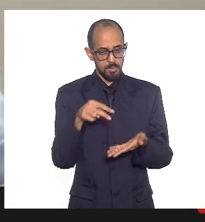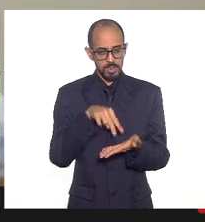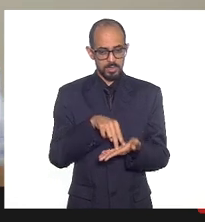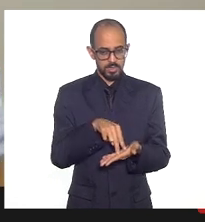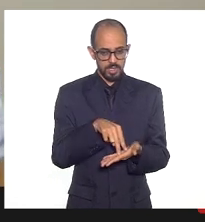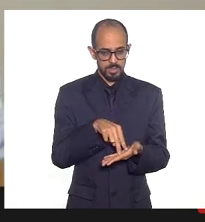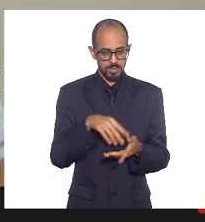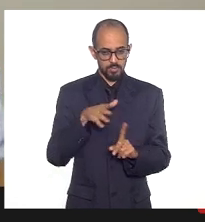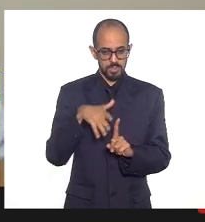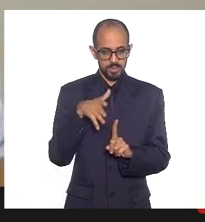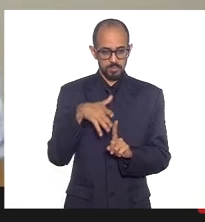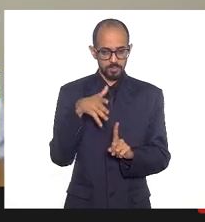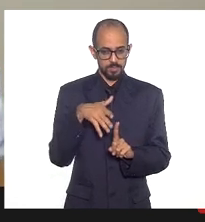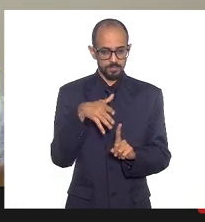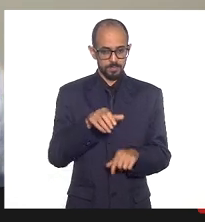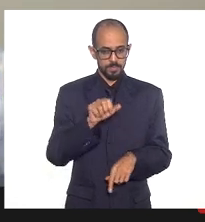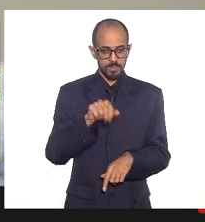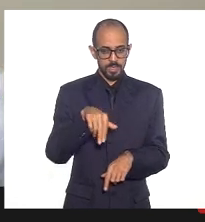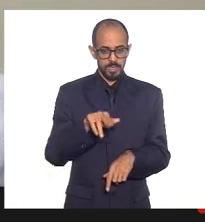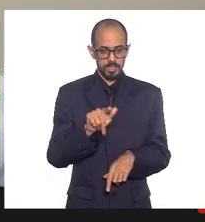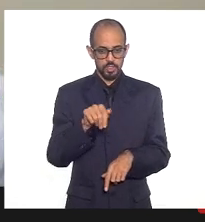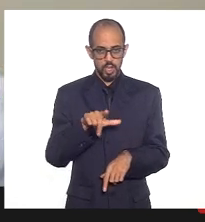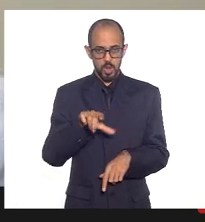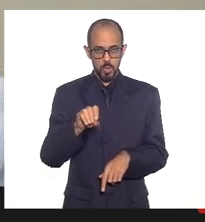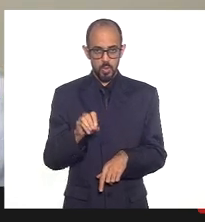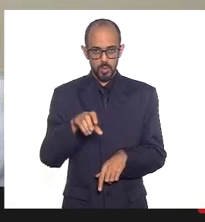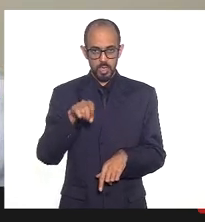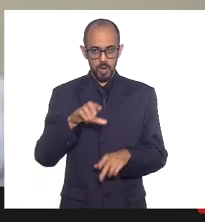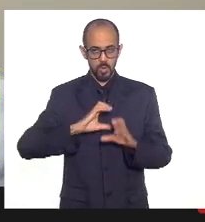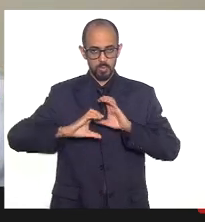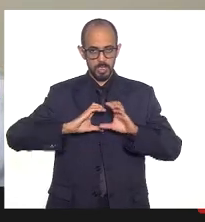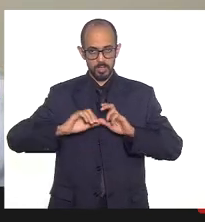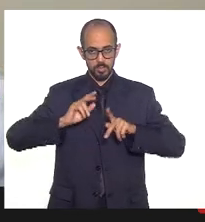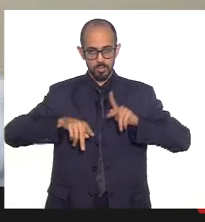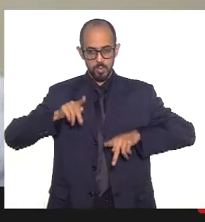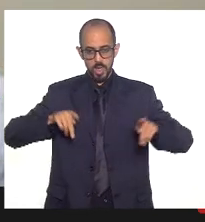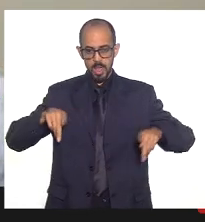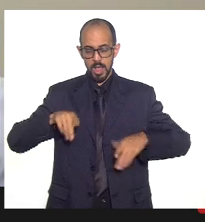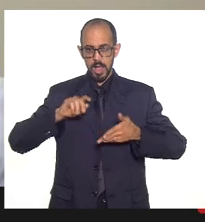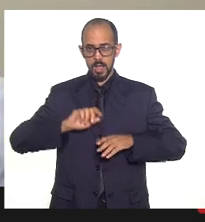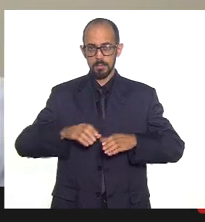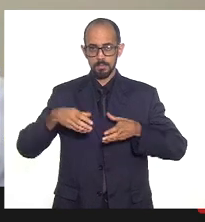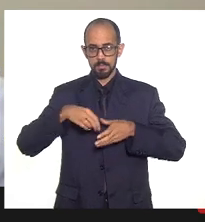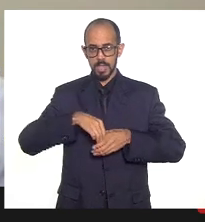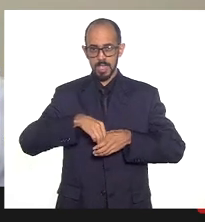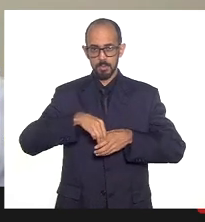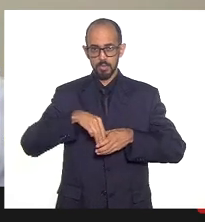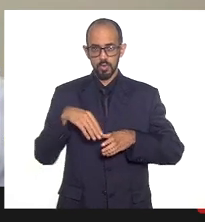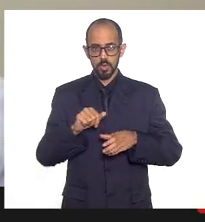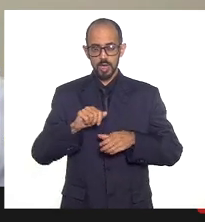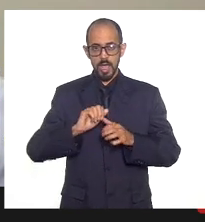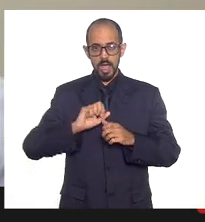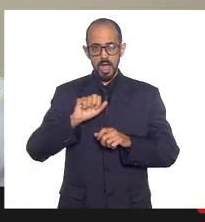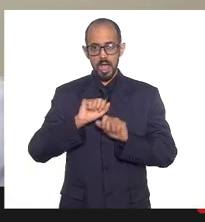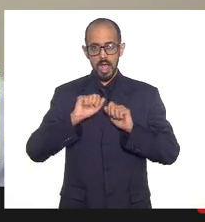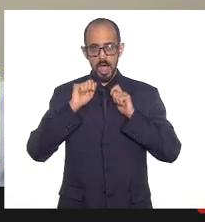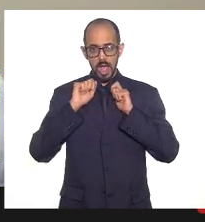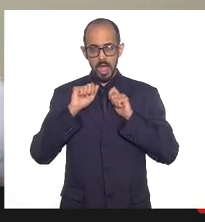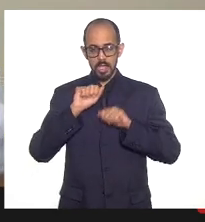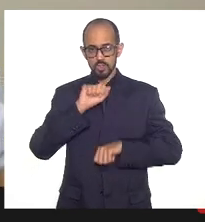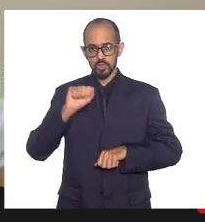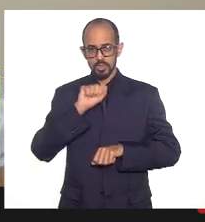chamar para fazer sua intervenção o Ângelo Inácio, comunicador popular e comunitário, membro da coordenação da Associação das Rádios Comunitárias do Rio de Janeiro,